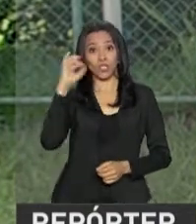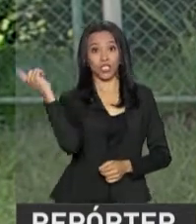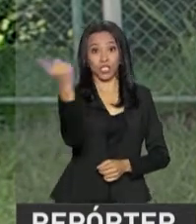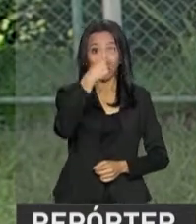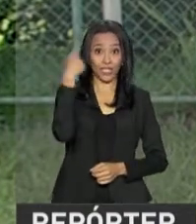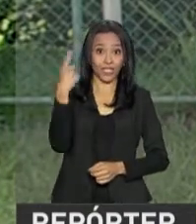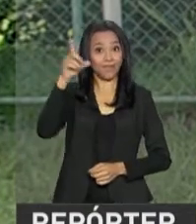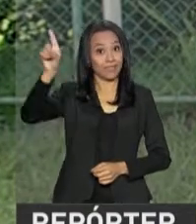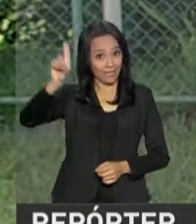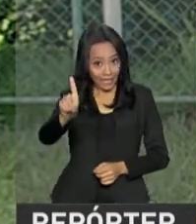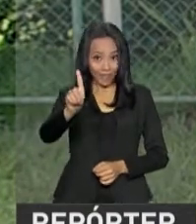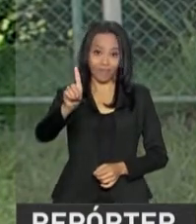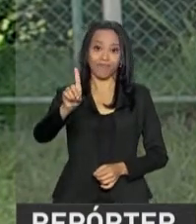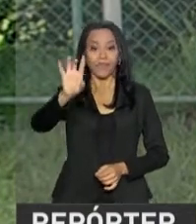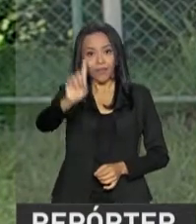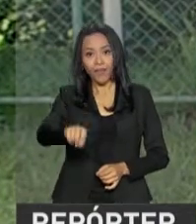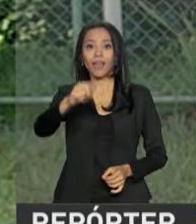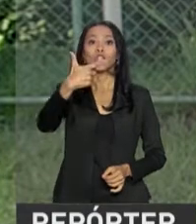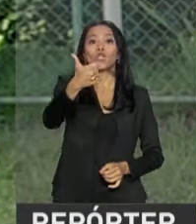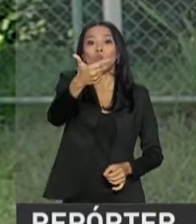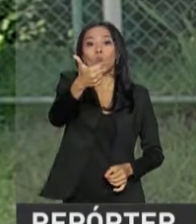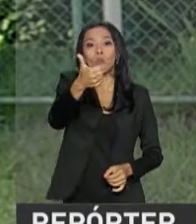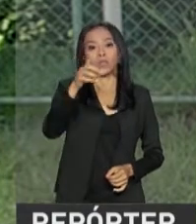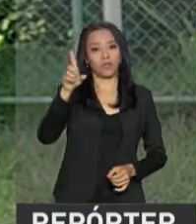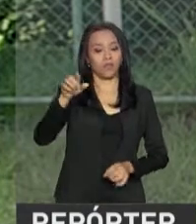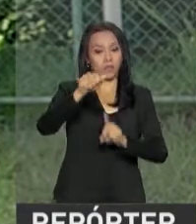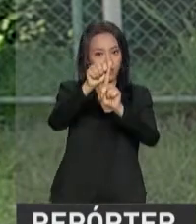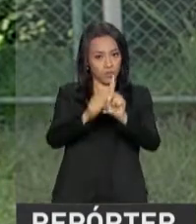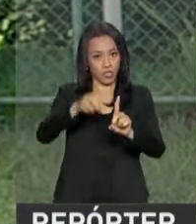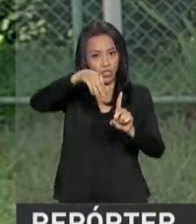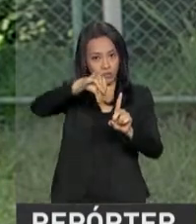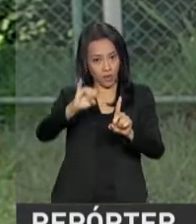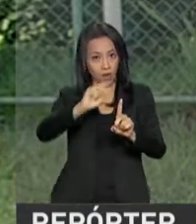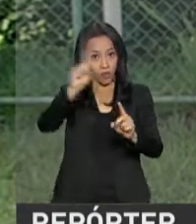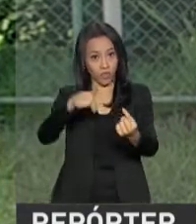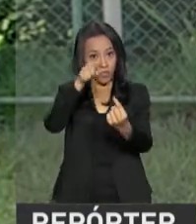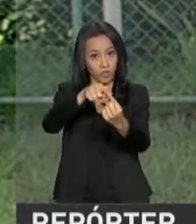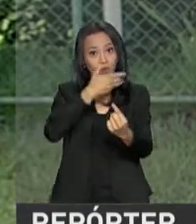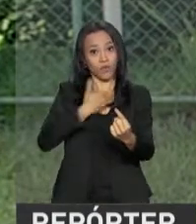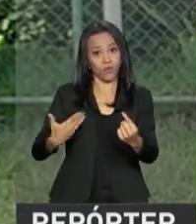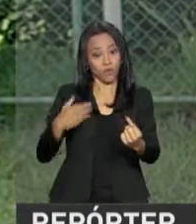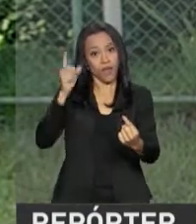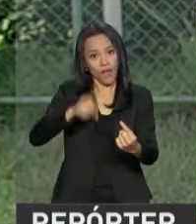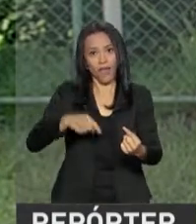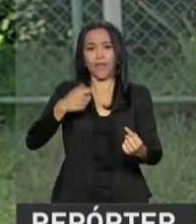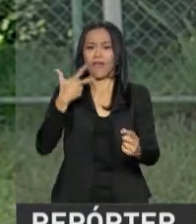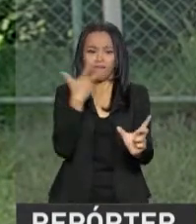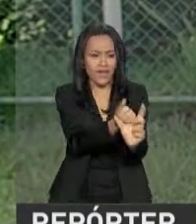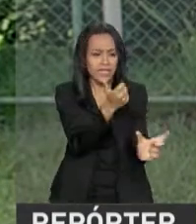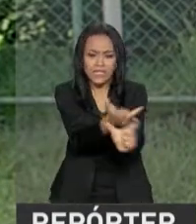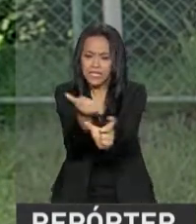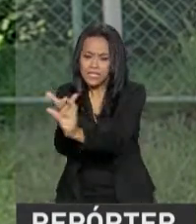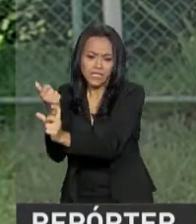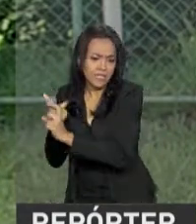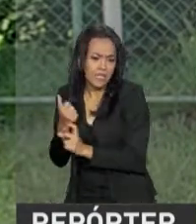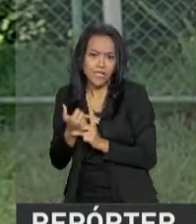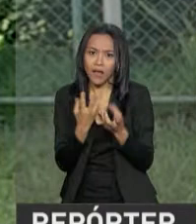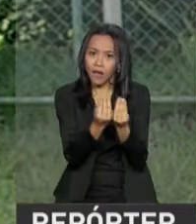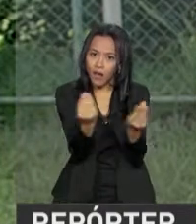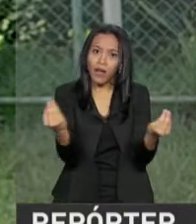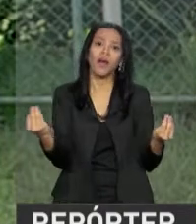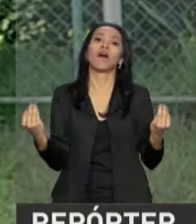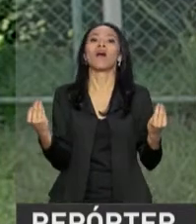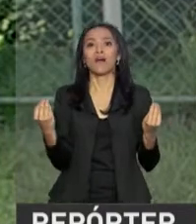campanha de vacinação, que é no dia 12 de maio. Nesse dia, a meta do governo é imunizar a maior quantidade de pessoas possíveis.